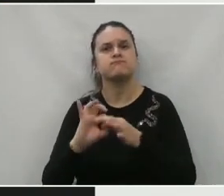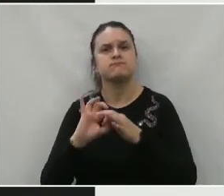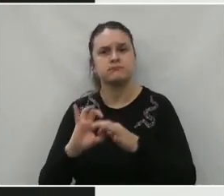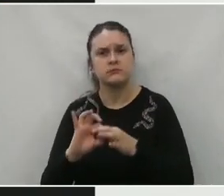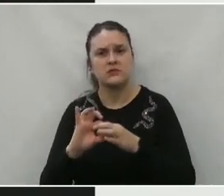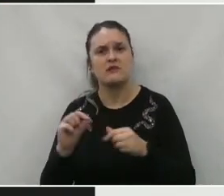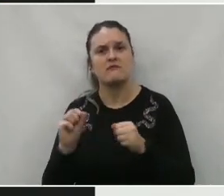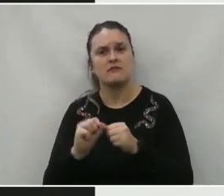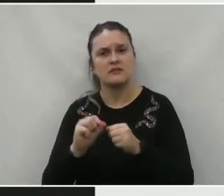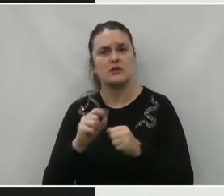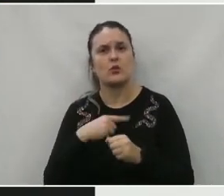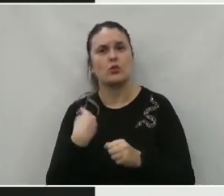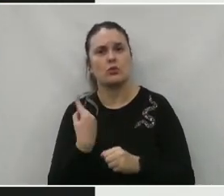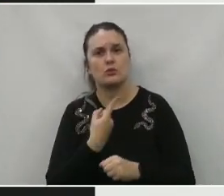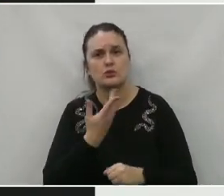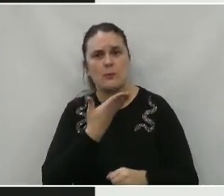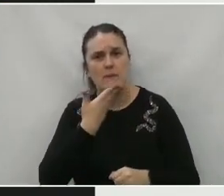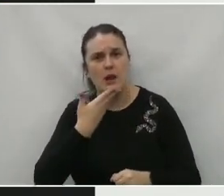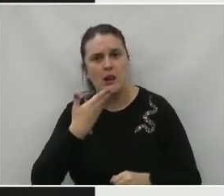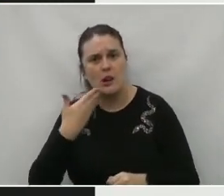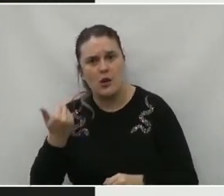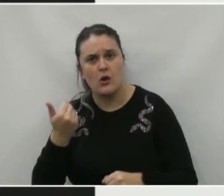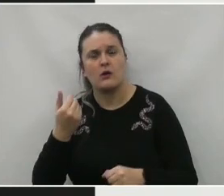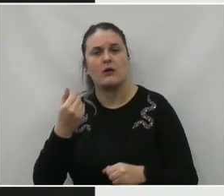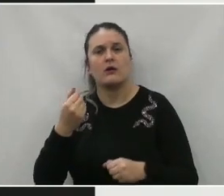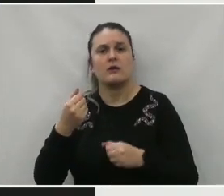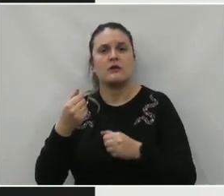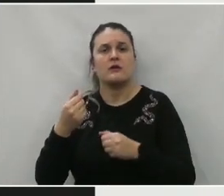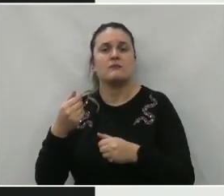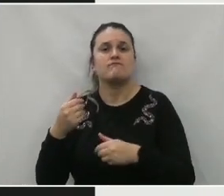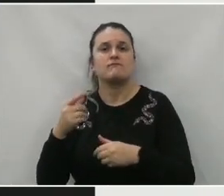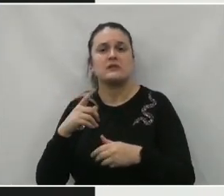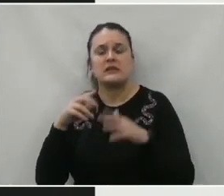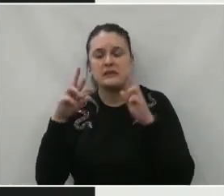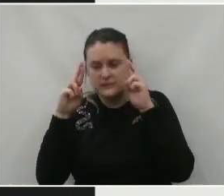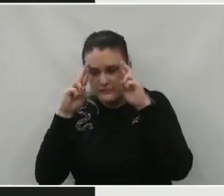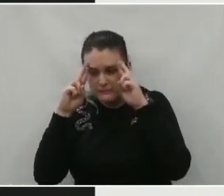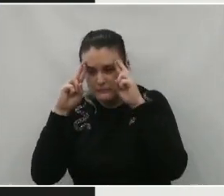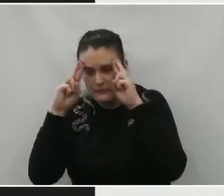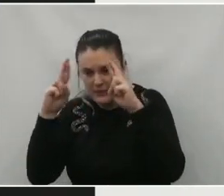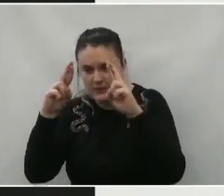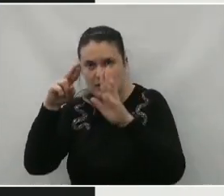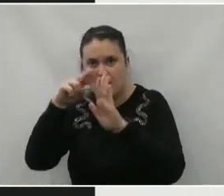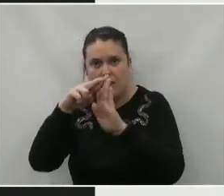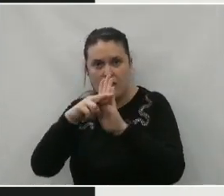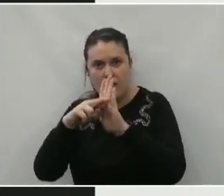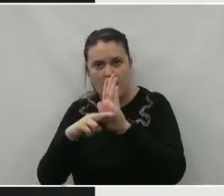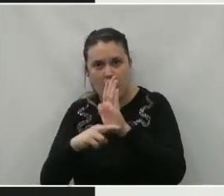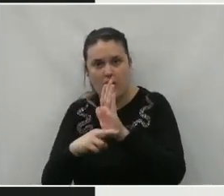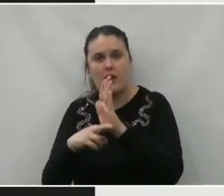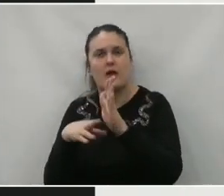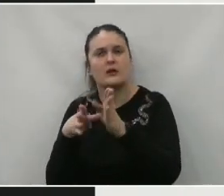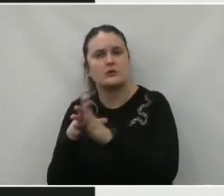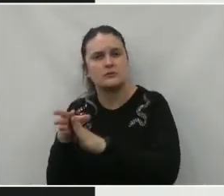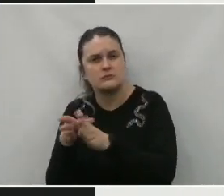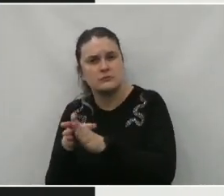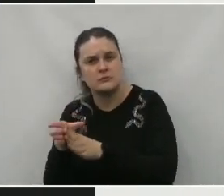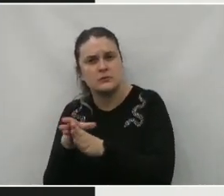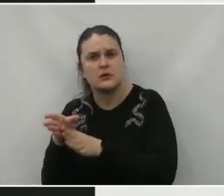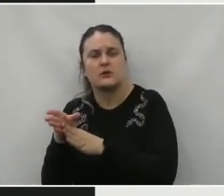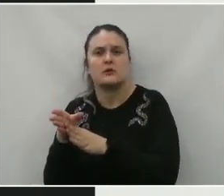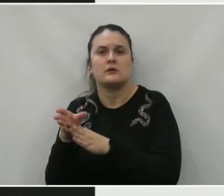o nosso melhor e estar dentro das diretrizes, orientações que nos